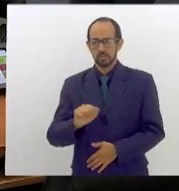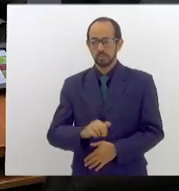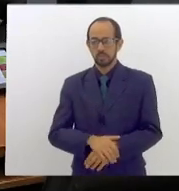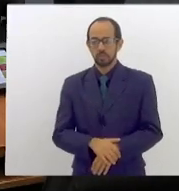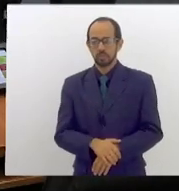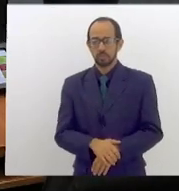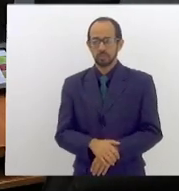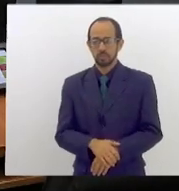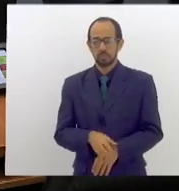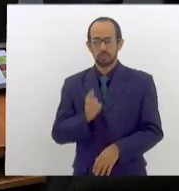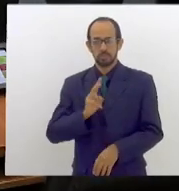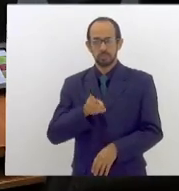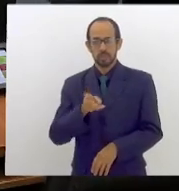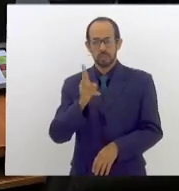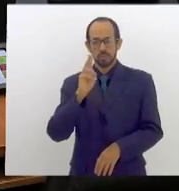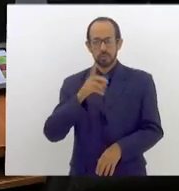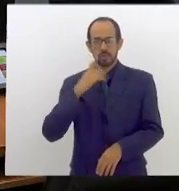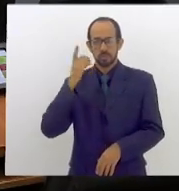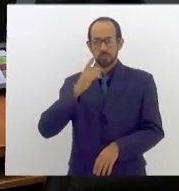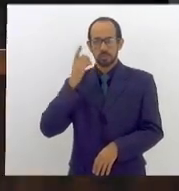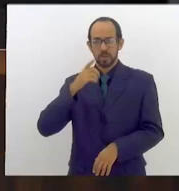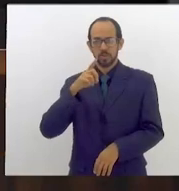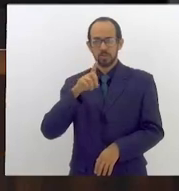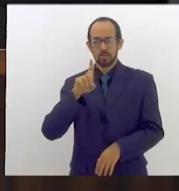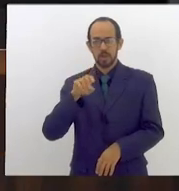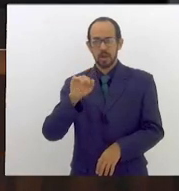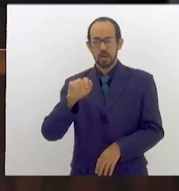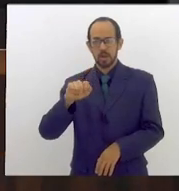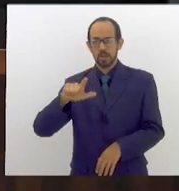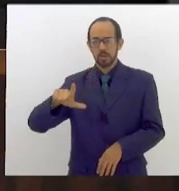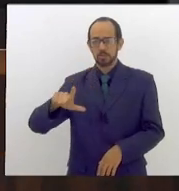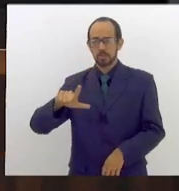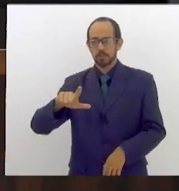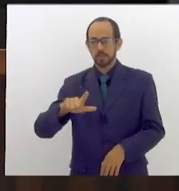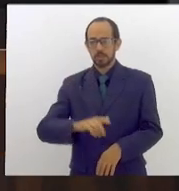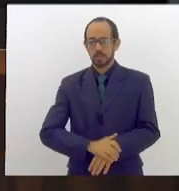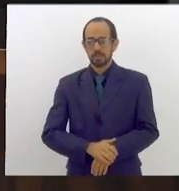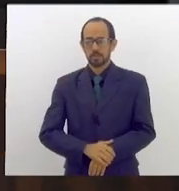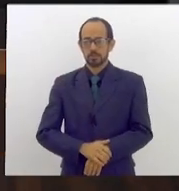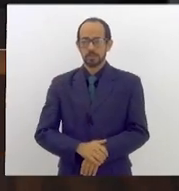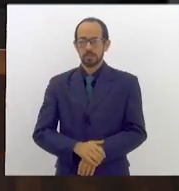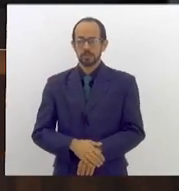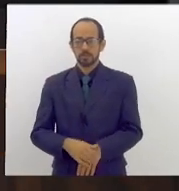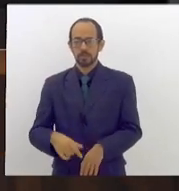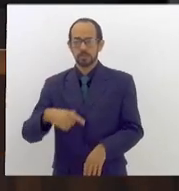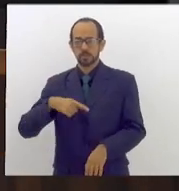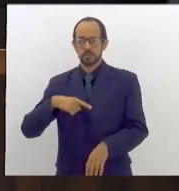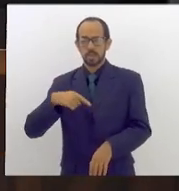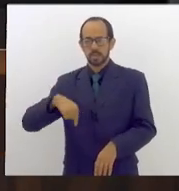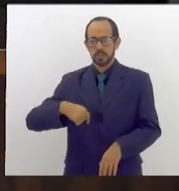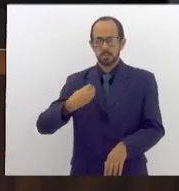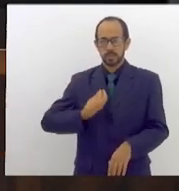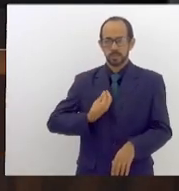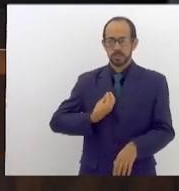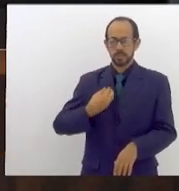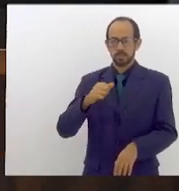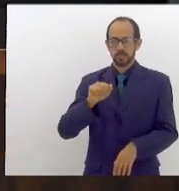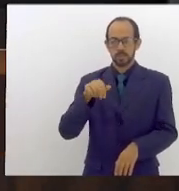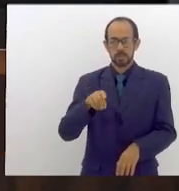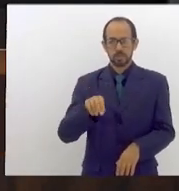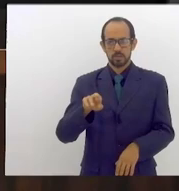sempre Deputado Daniel librelon está presente aqui o nosso André lazaroni que foi